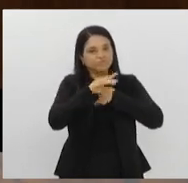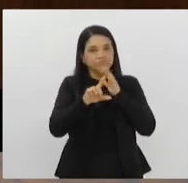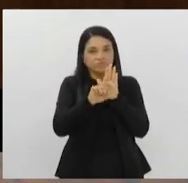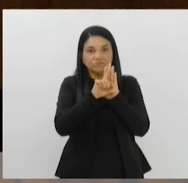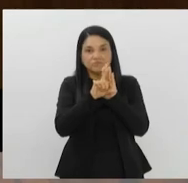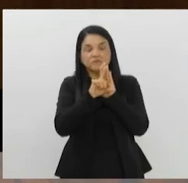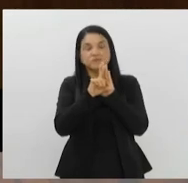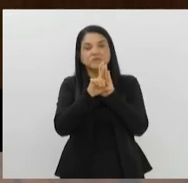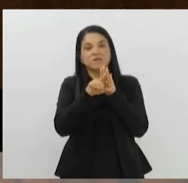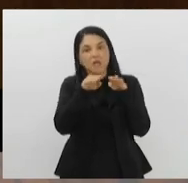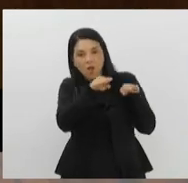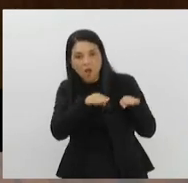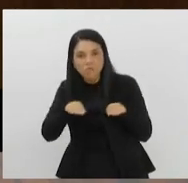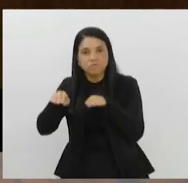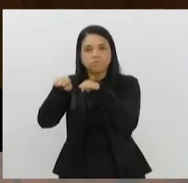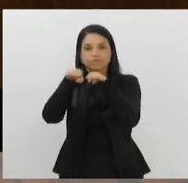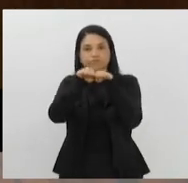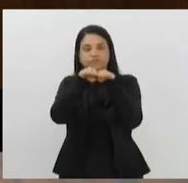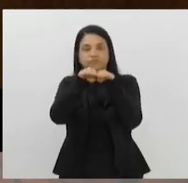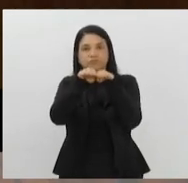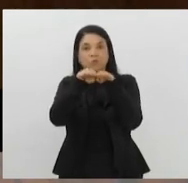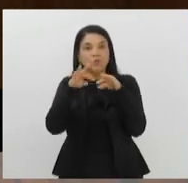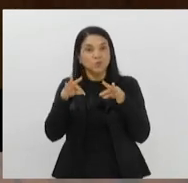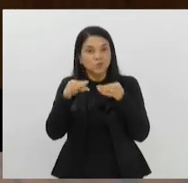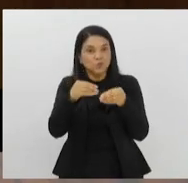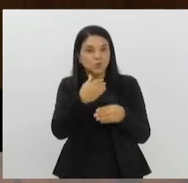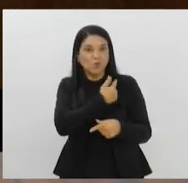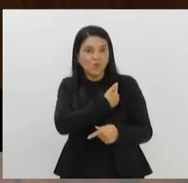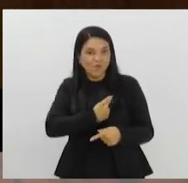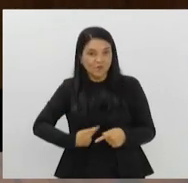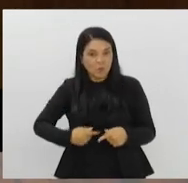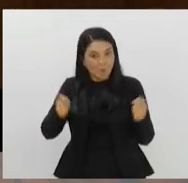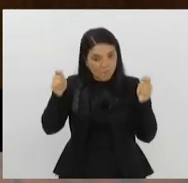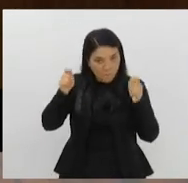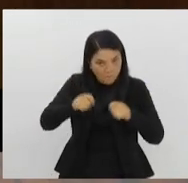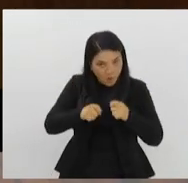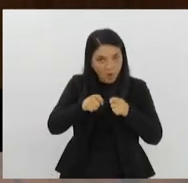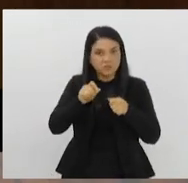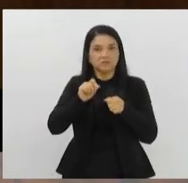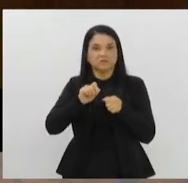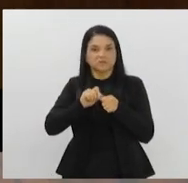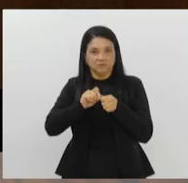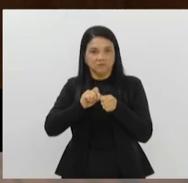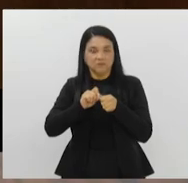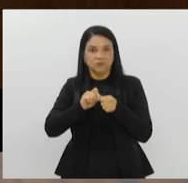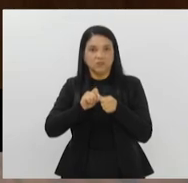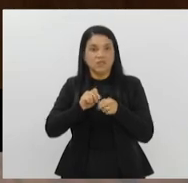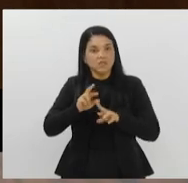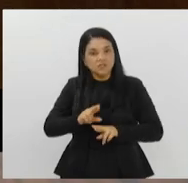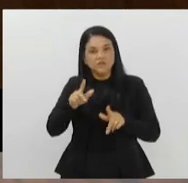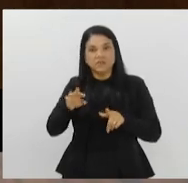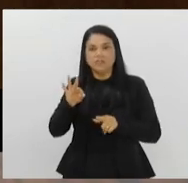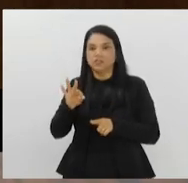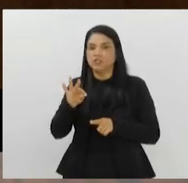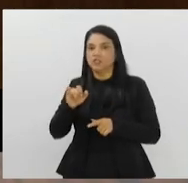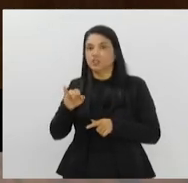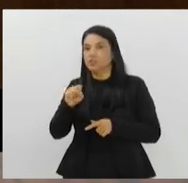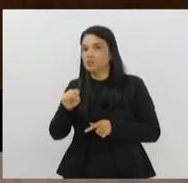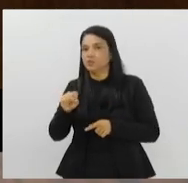pudesse padronizar isso. Tudo aquilo que o governador já pode fazer não é TIL, ele não precisa mandar projeto de